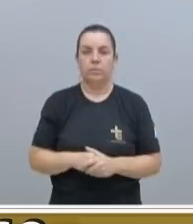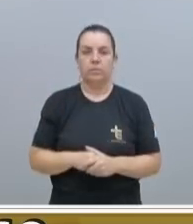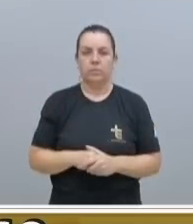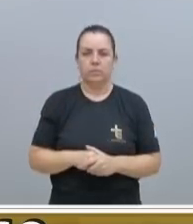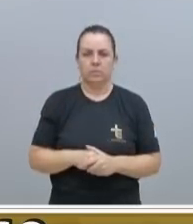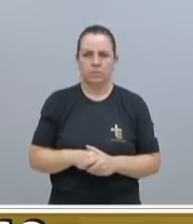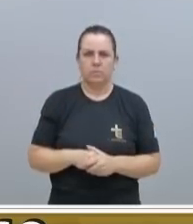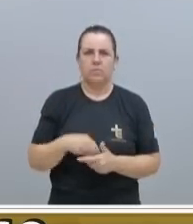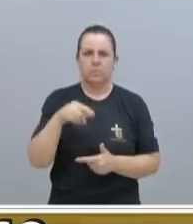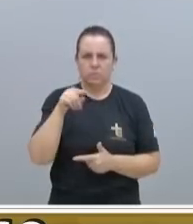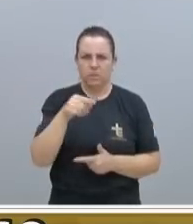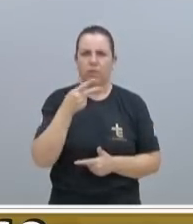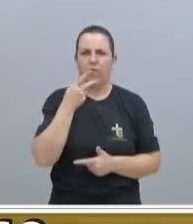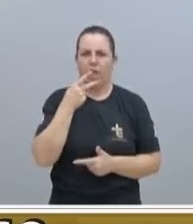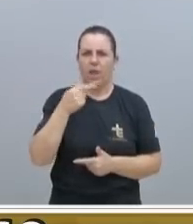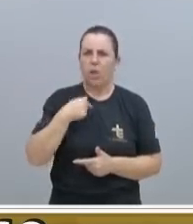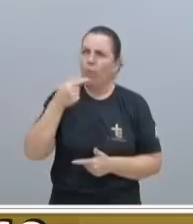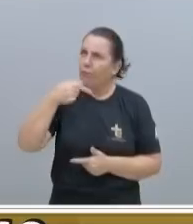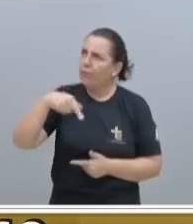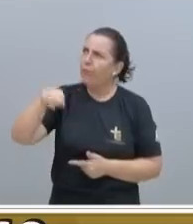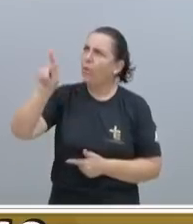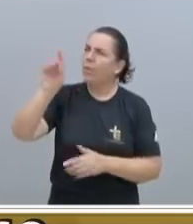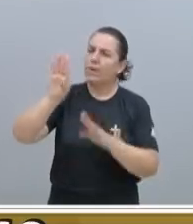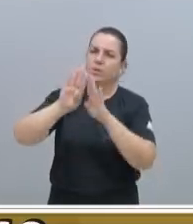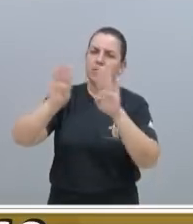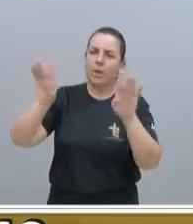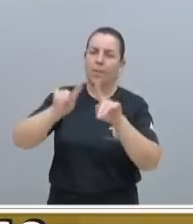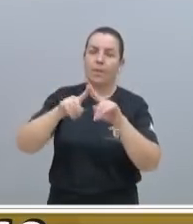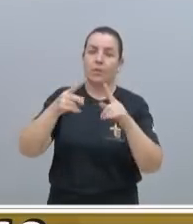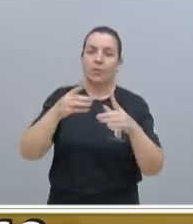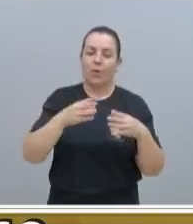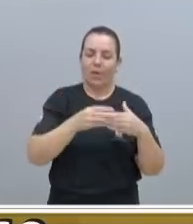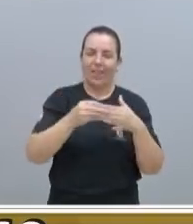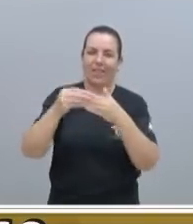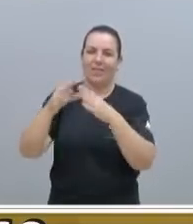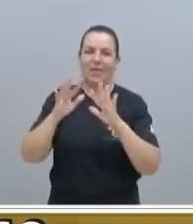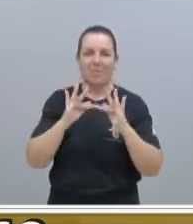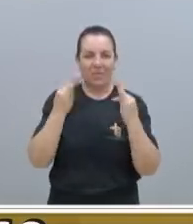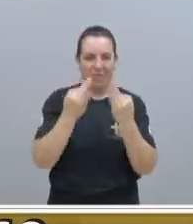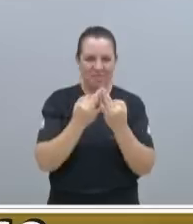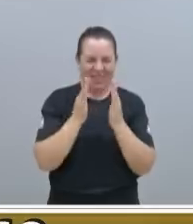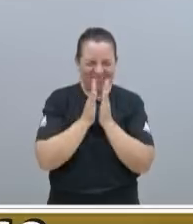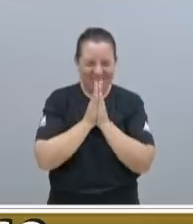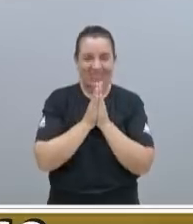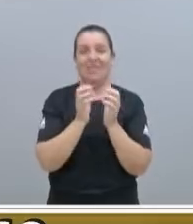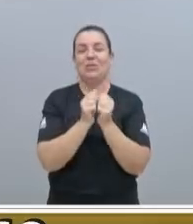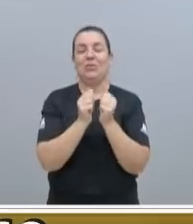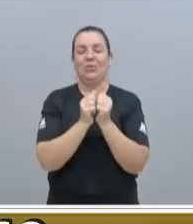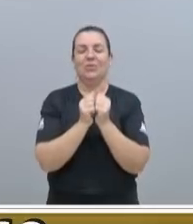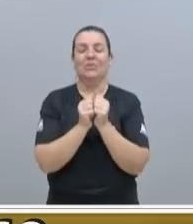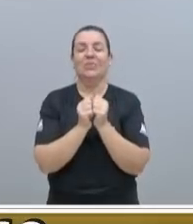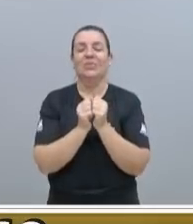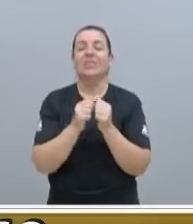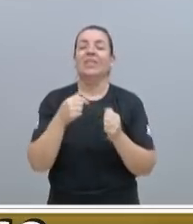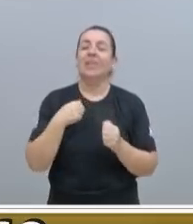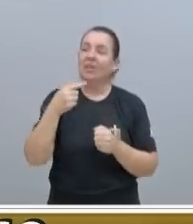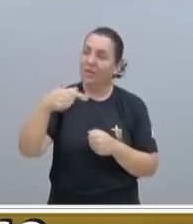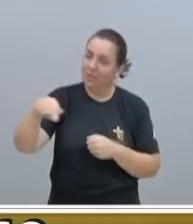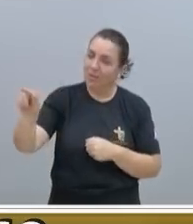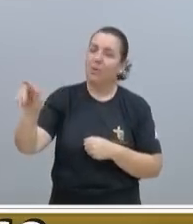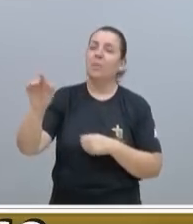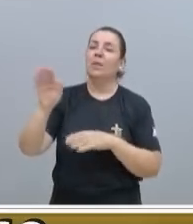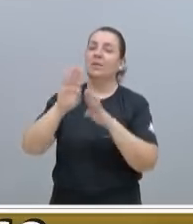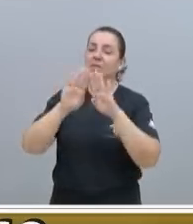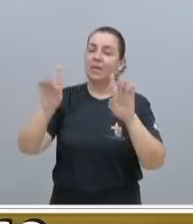eu vou para o céu mas vão levar toda a minha família eu vou para o céu mas vou